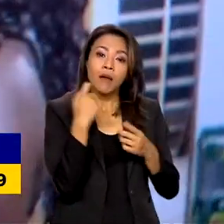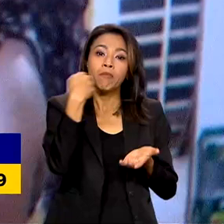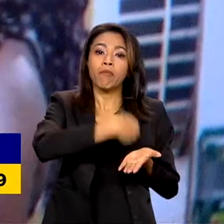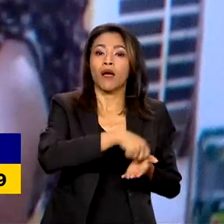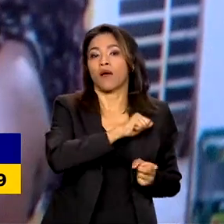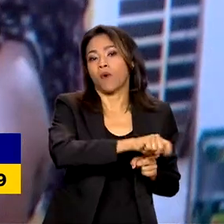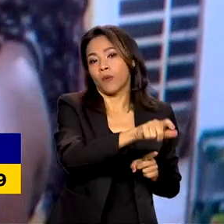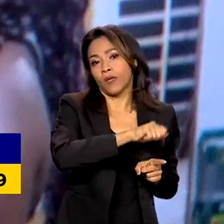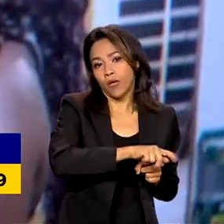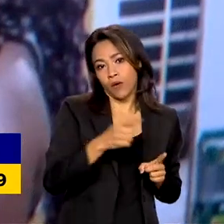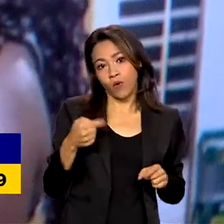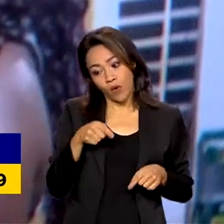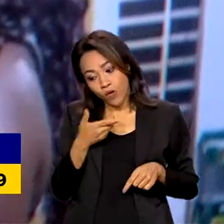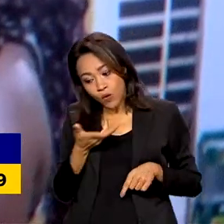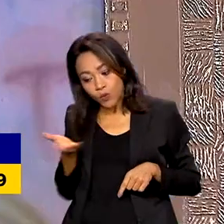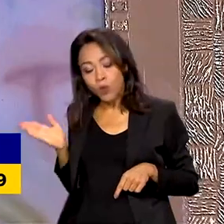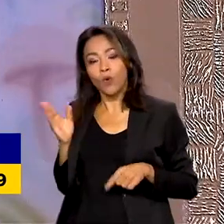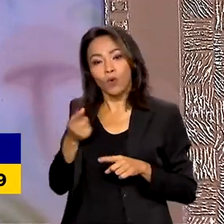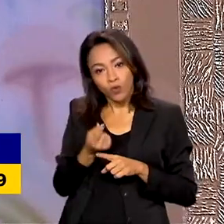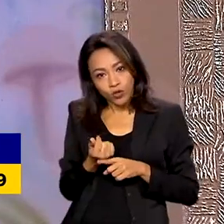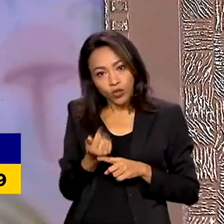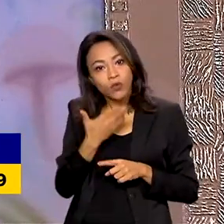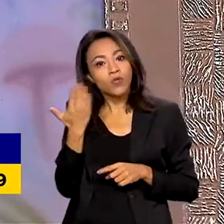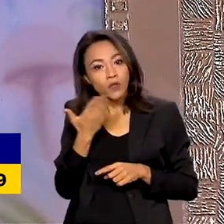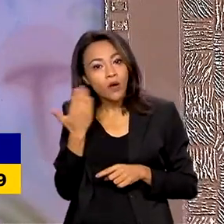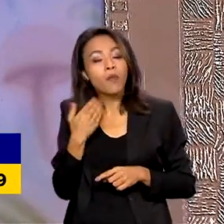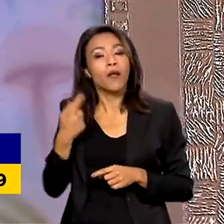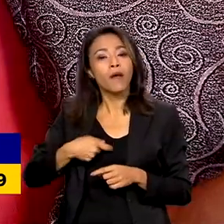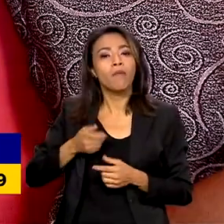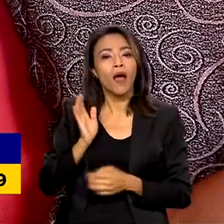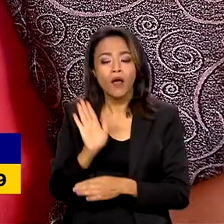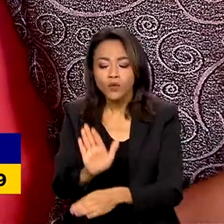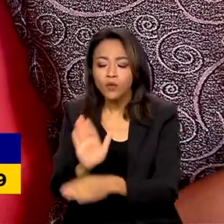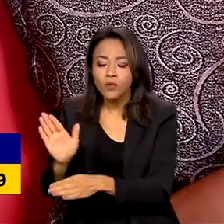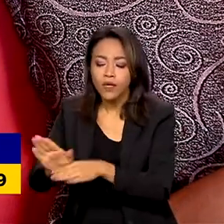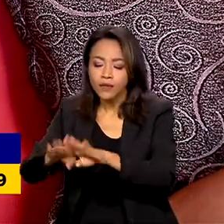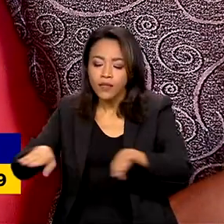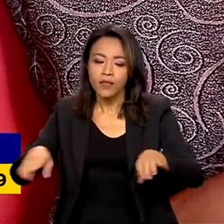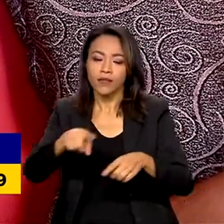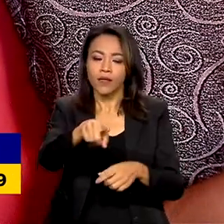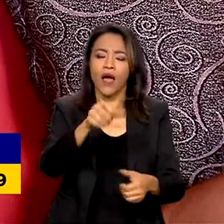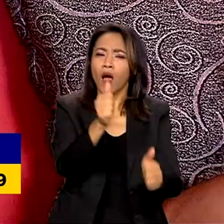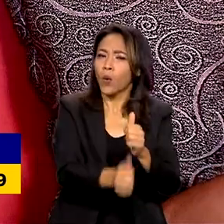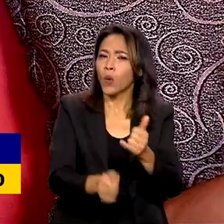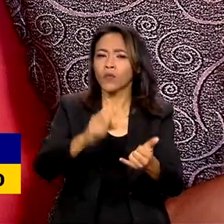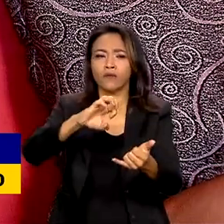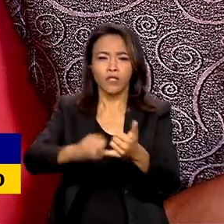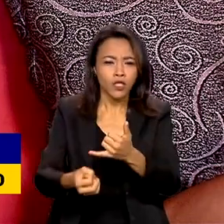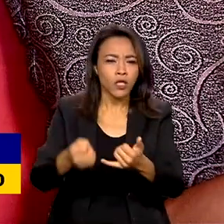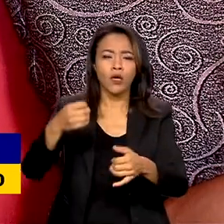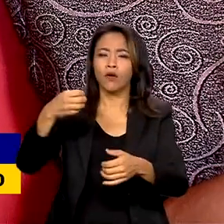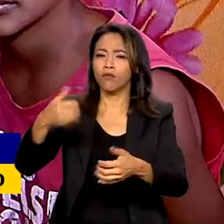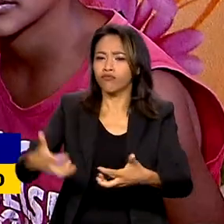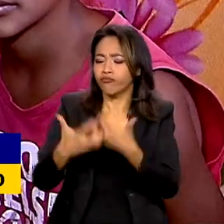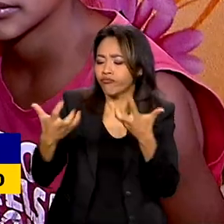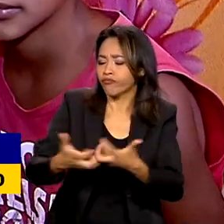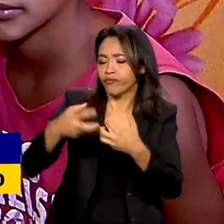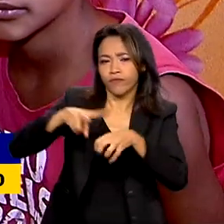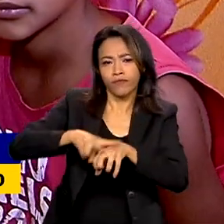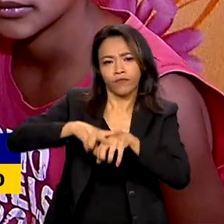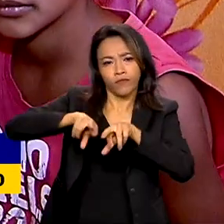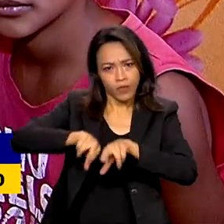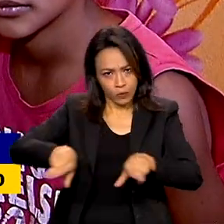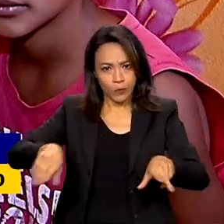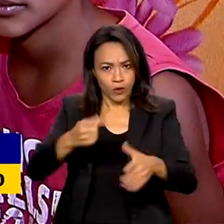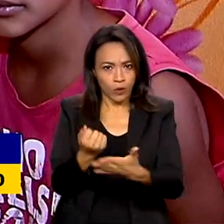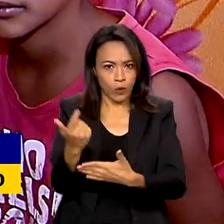resto é para garantir as necessidades básicas das crianças. É arroz, feijão, verdura.